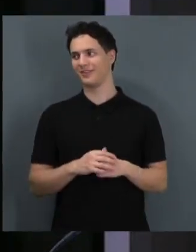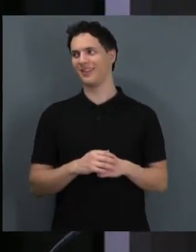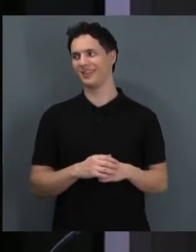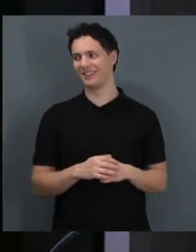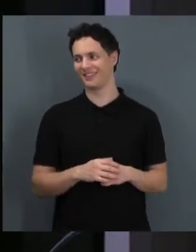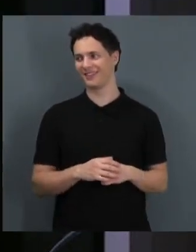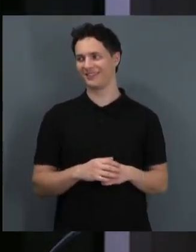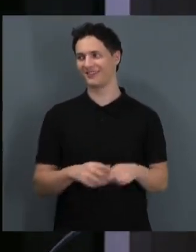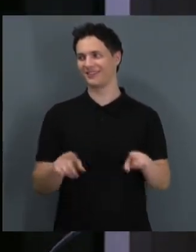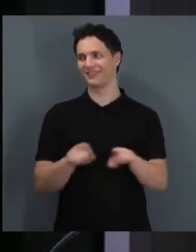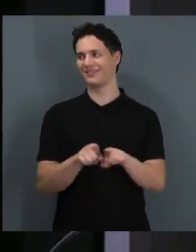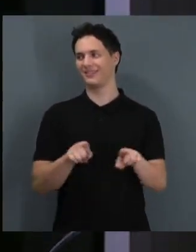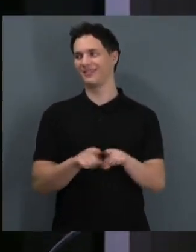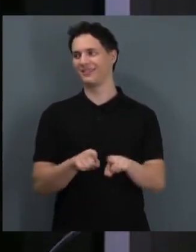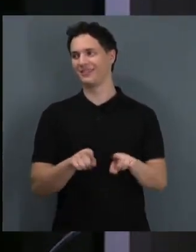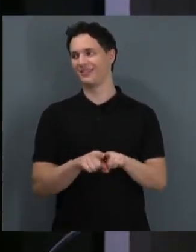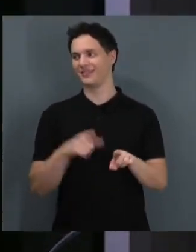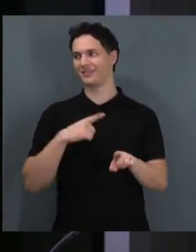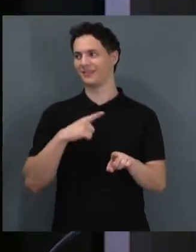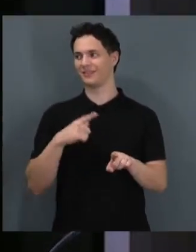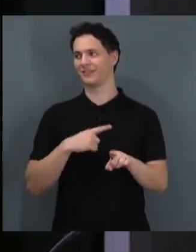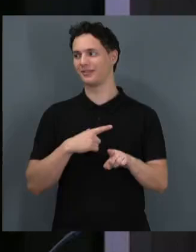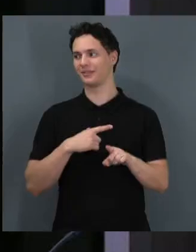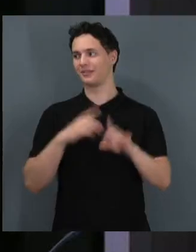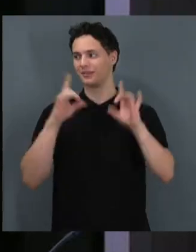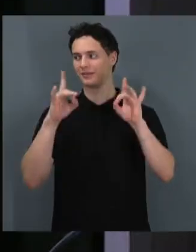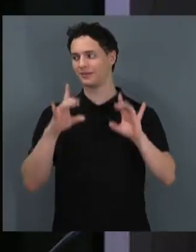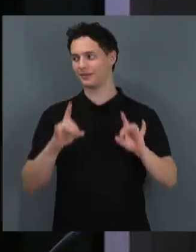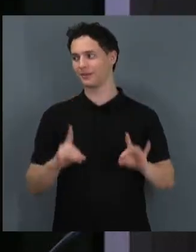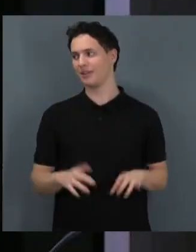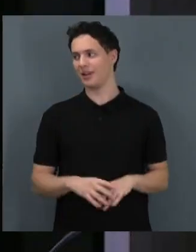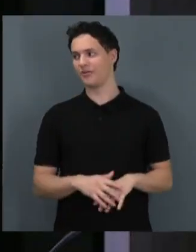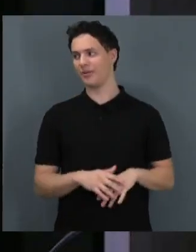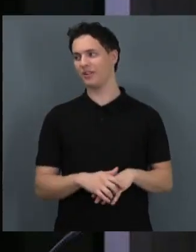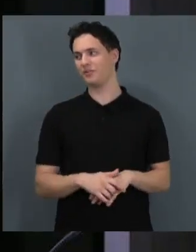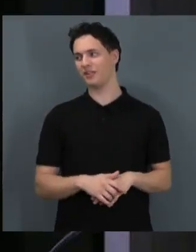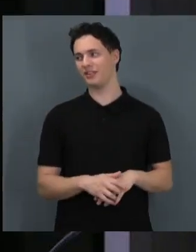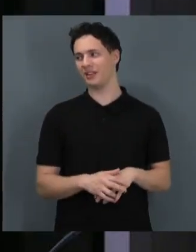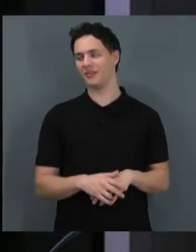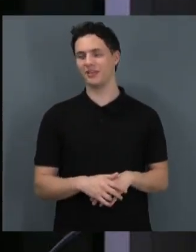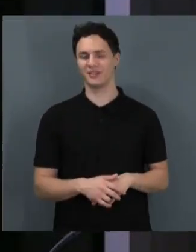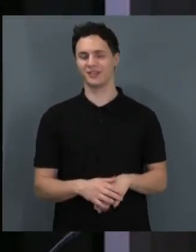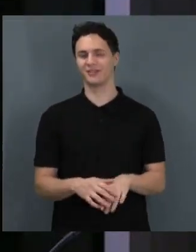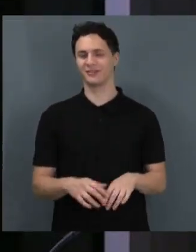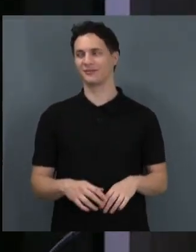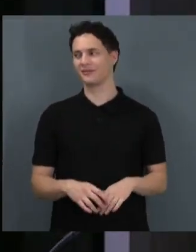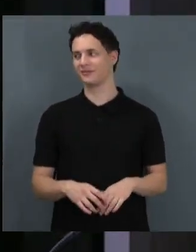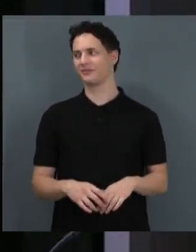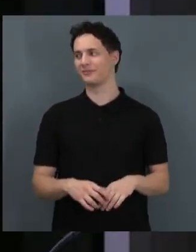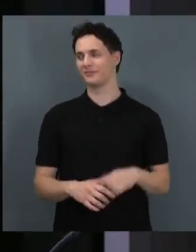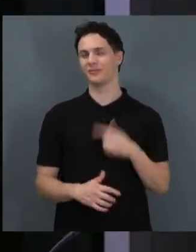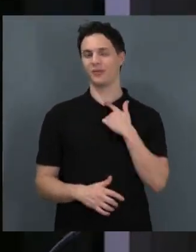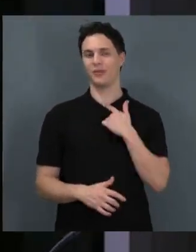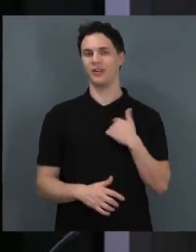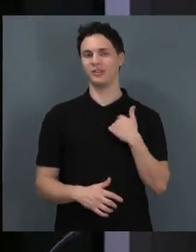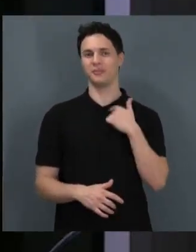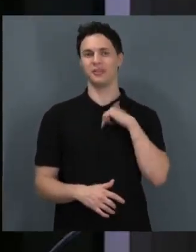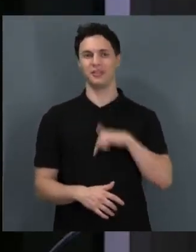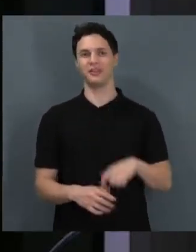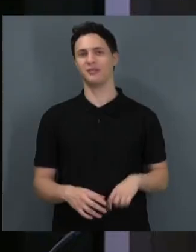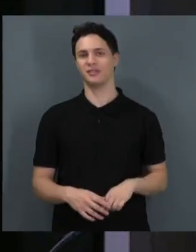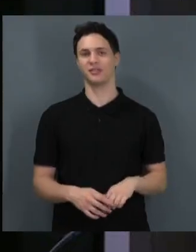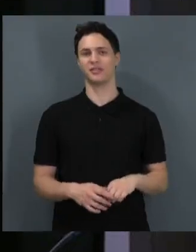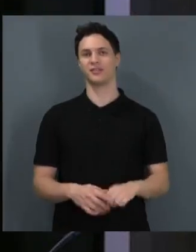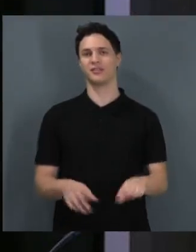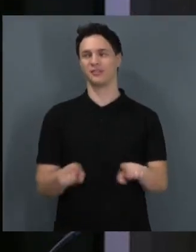fazer um regime especial de tributação no caso do saneamento. Isso significa quase 0,5 de